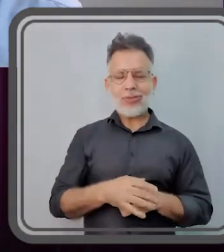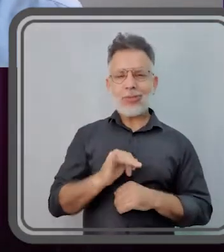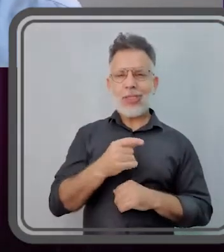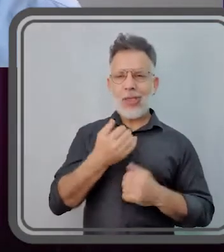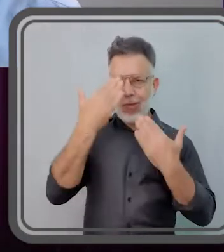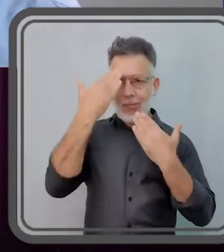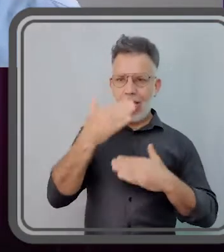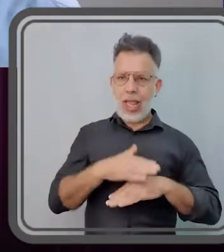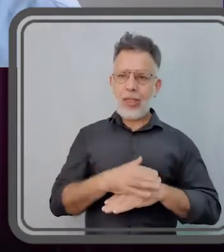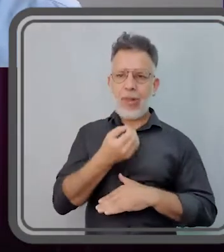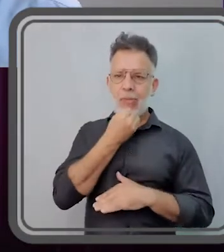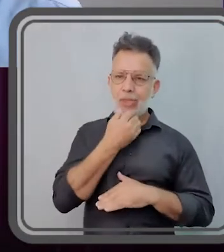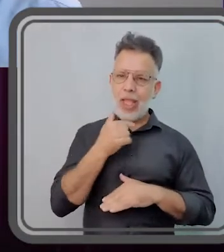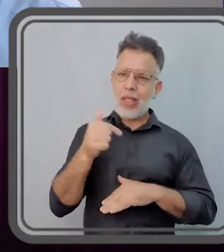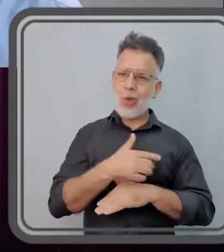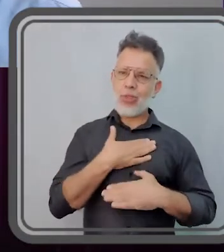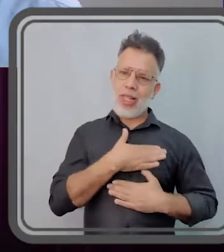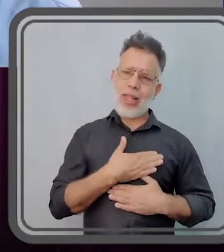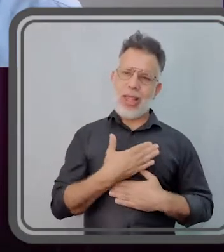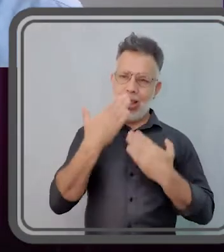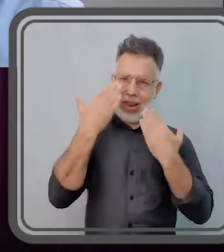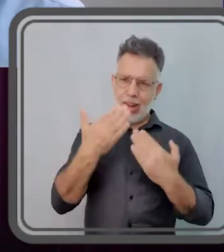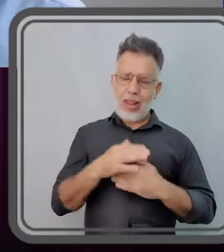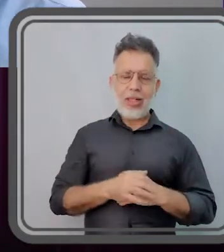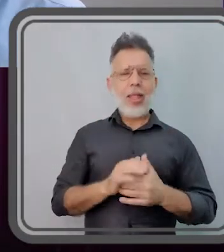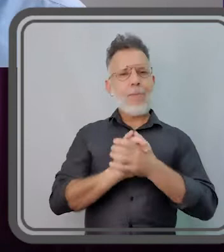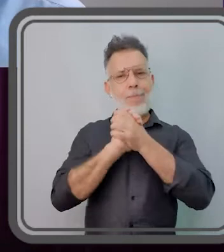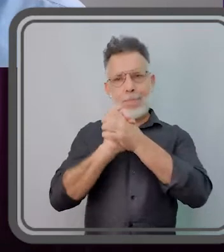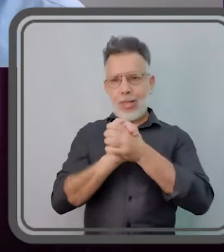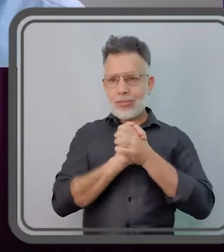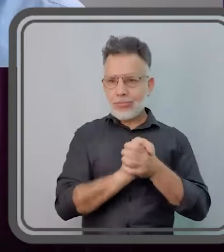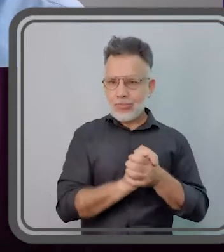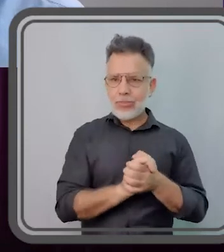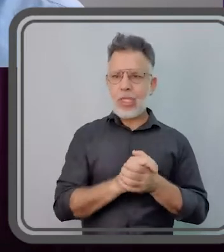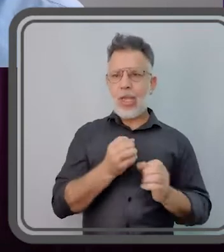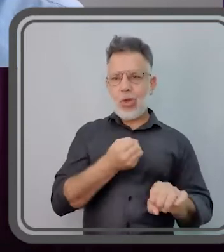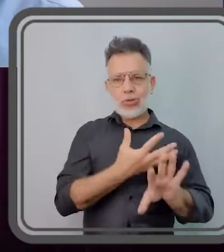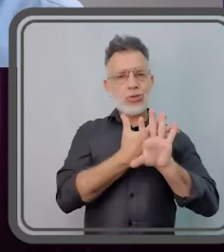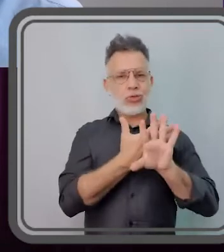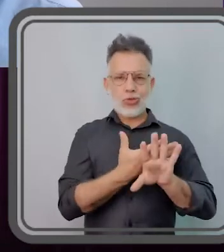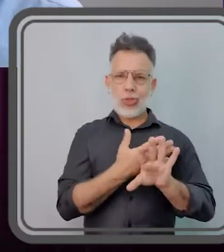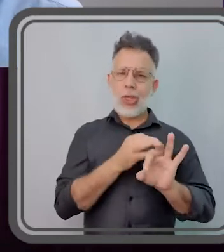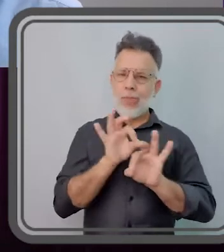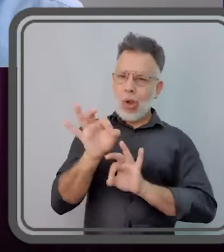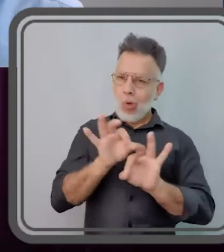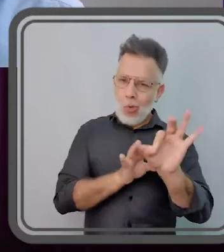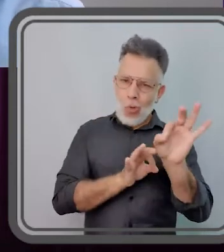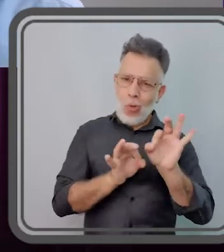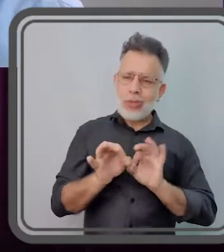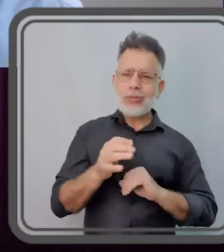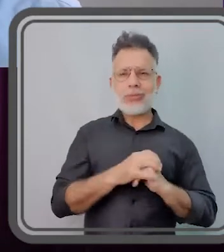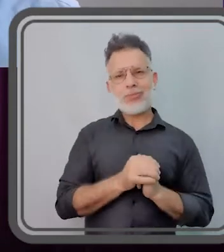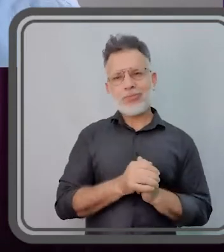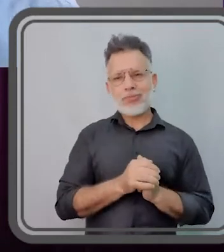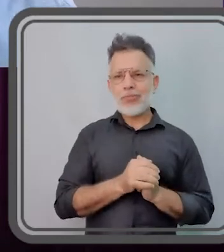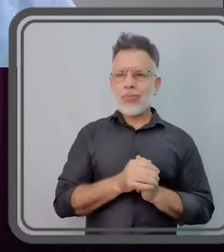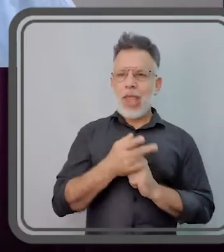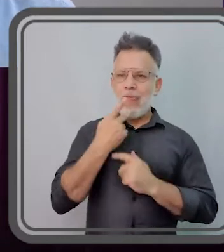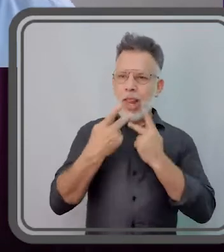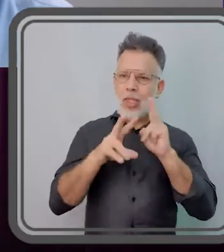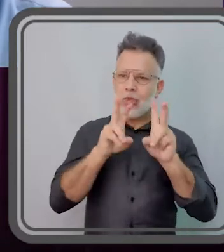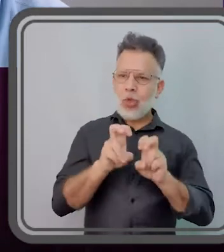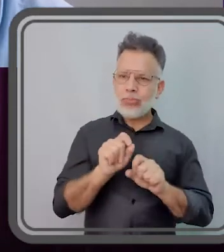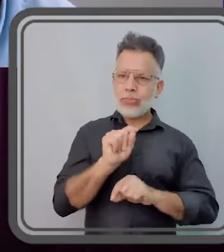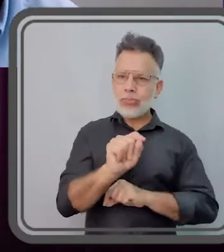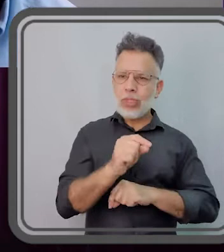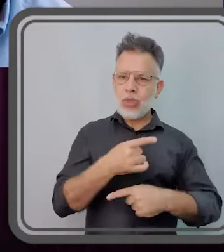this opportunity, and I would like to thank and congratulate Intox to organize this session to talk